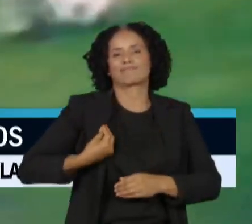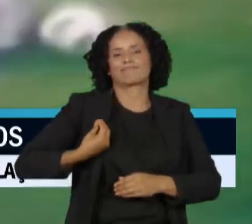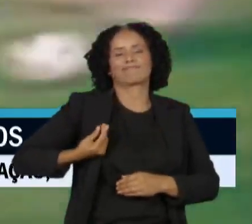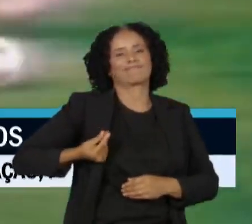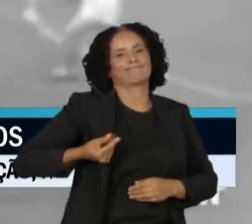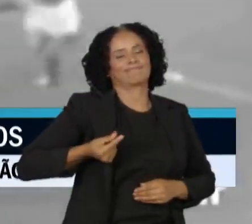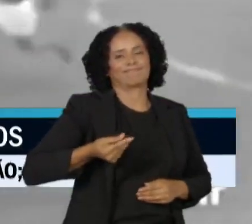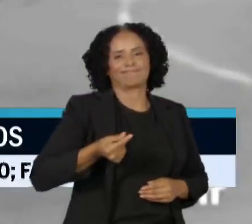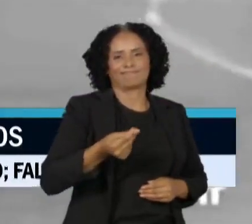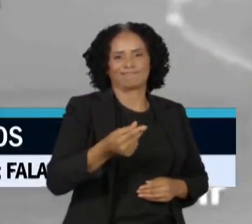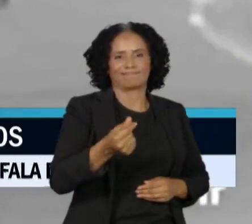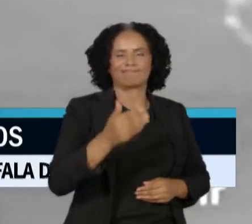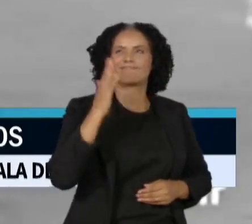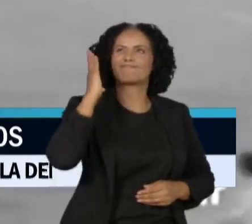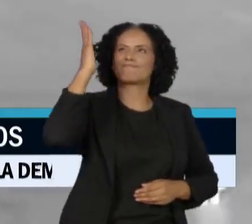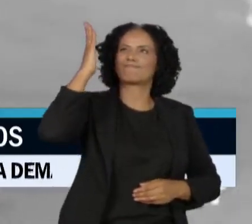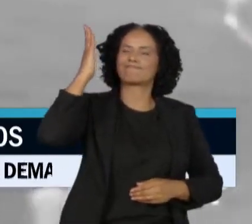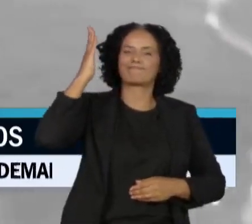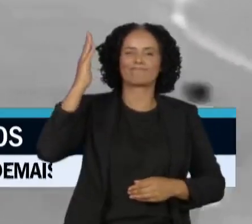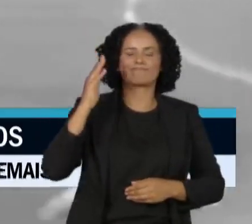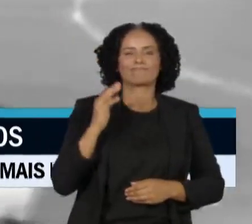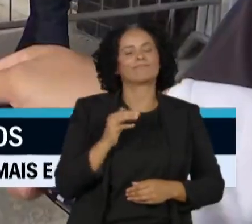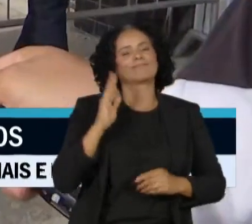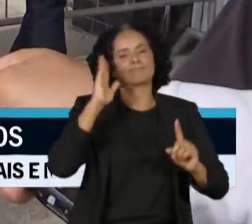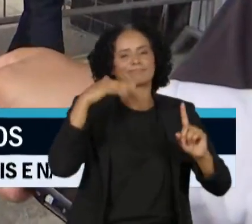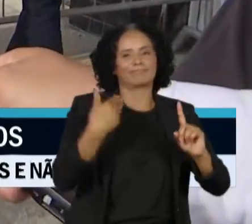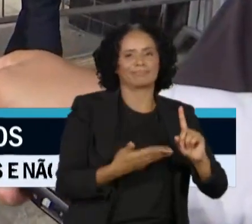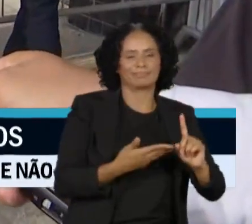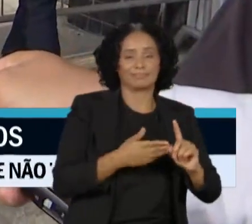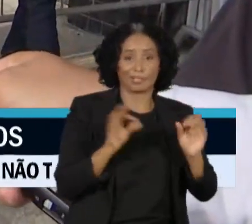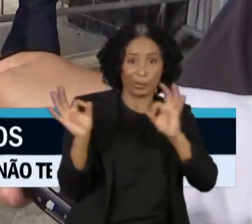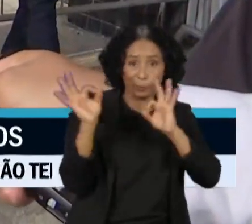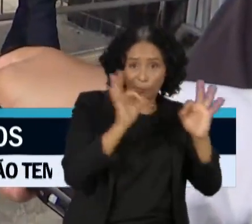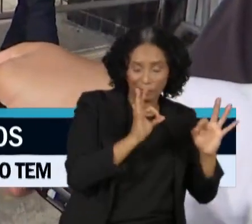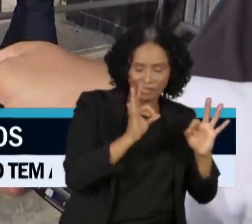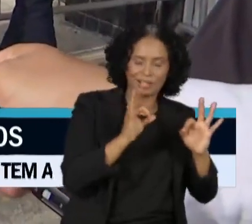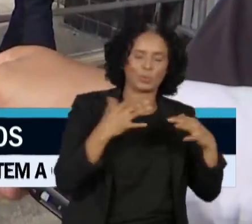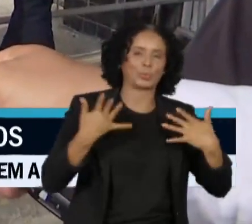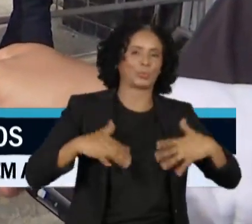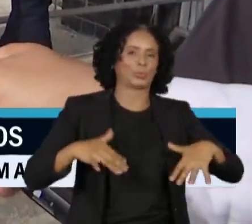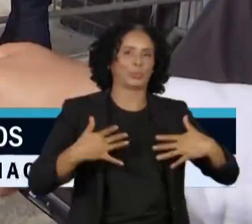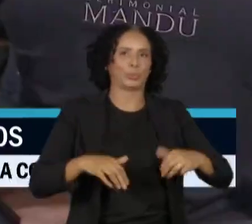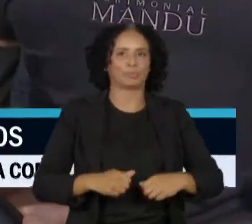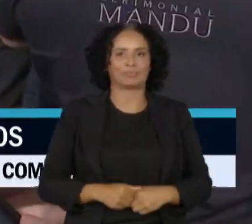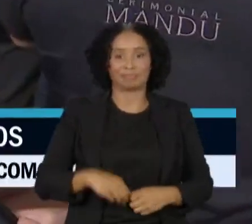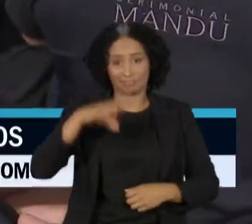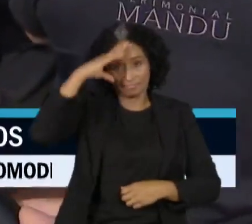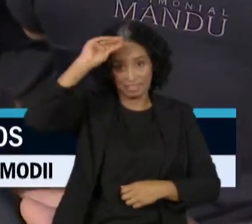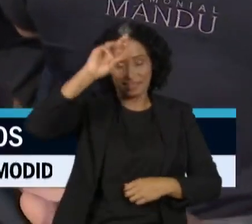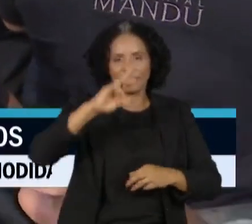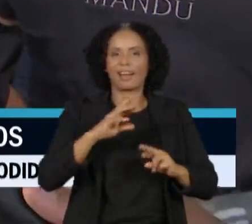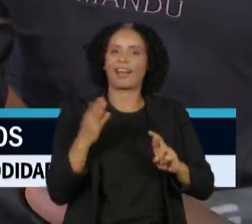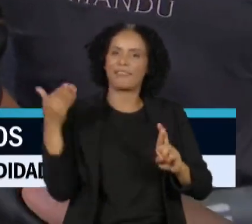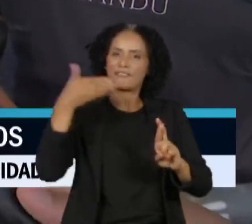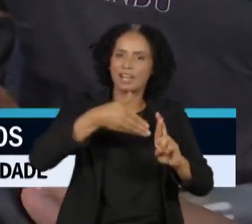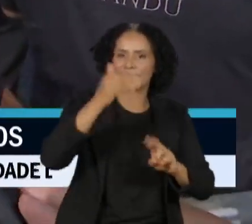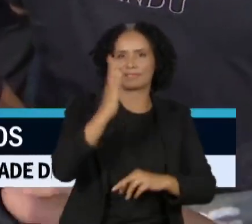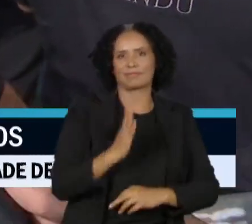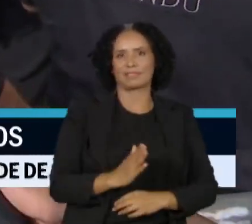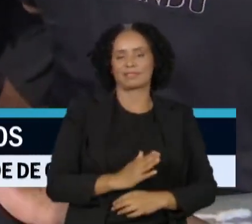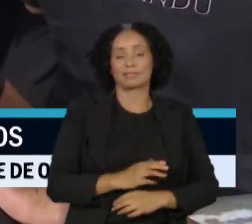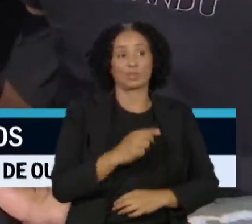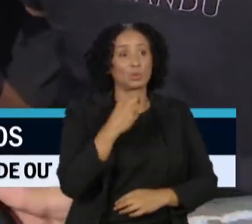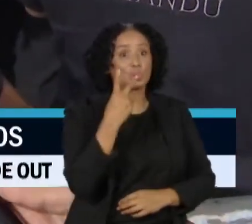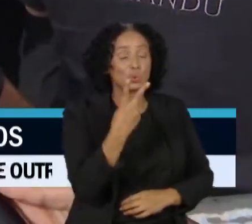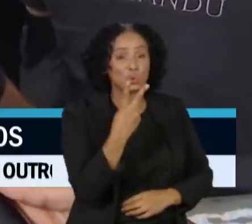de tantos torcedores. Os que o viram jogar... Pelé é referência do nosso país. Ganhou 2 títulos pelo